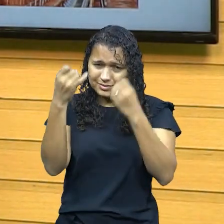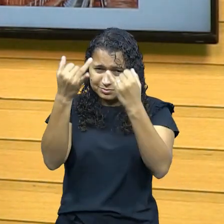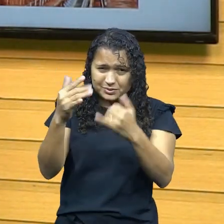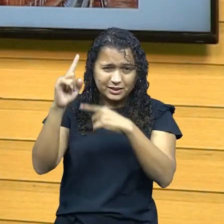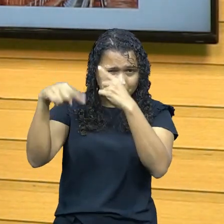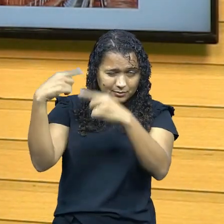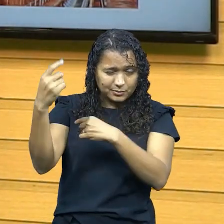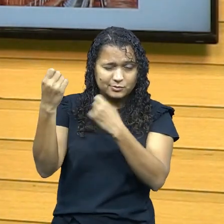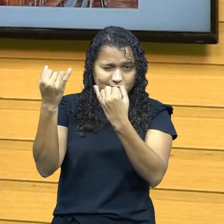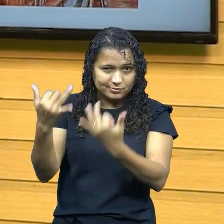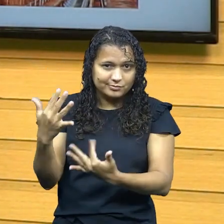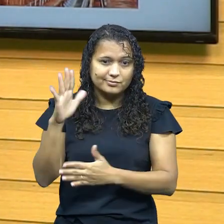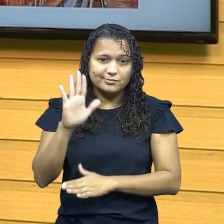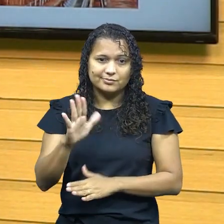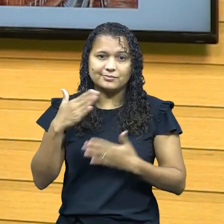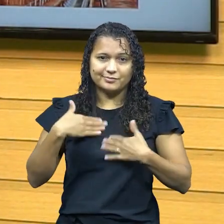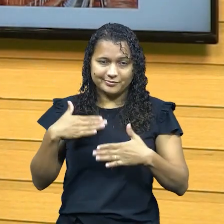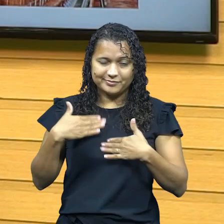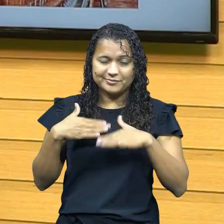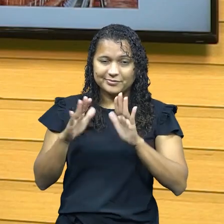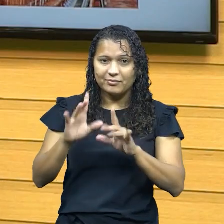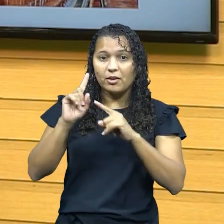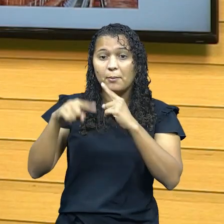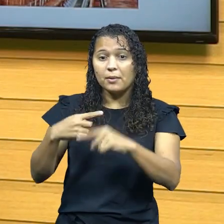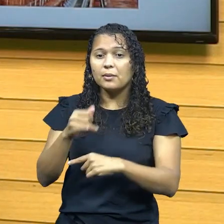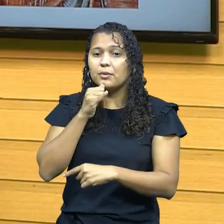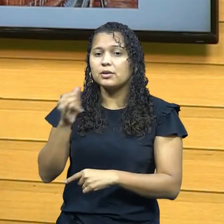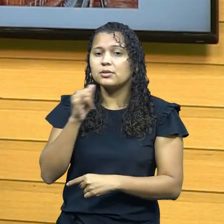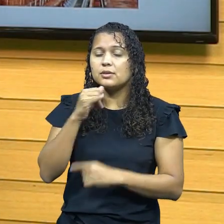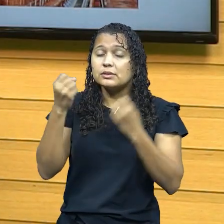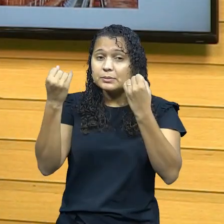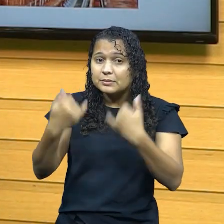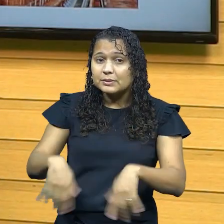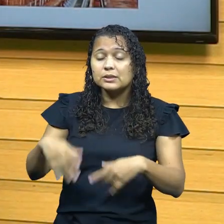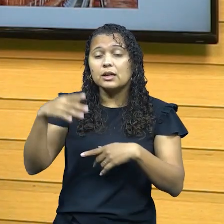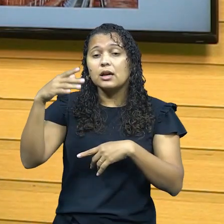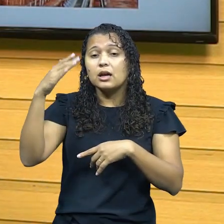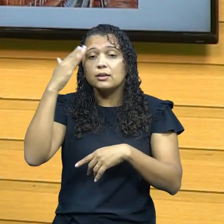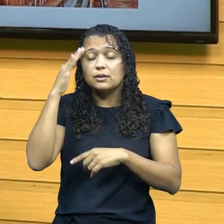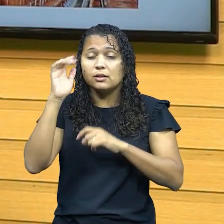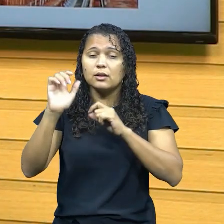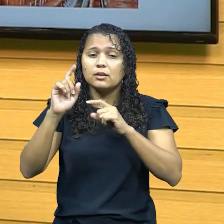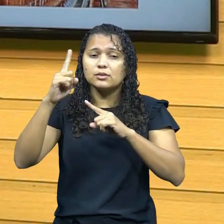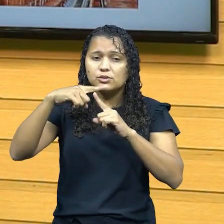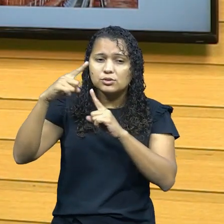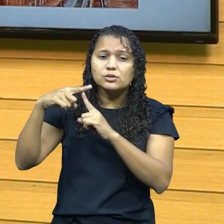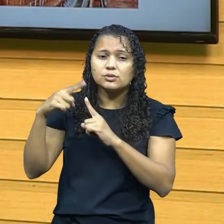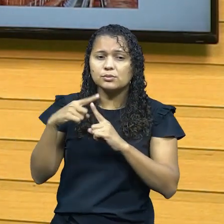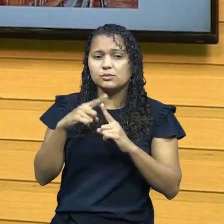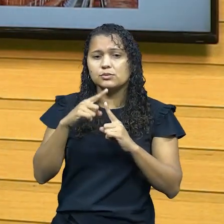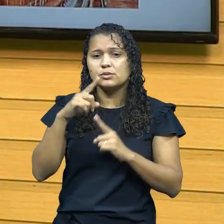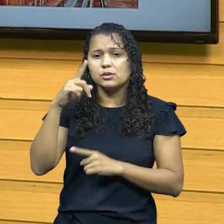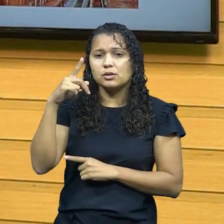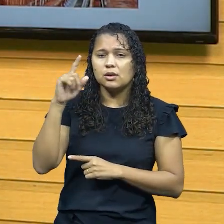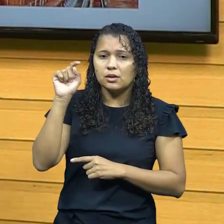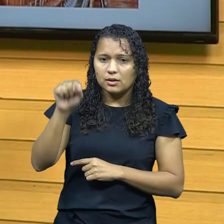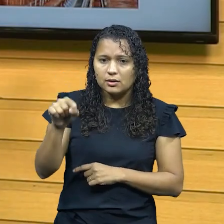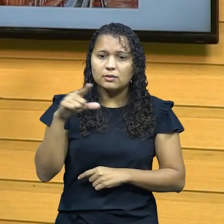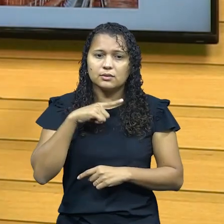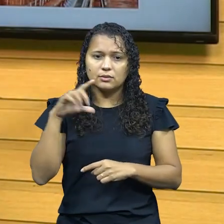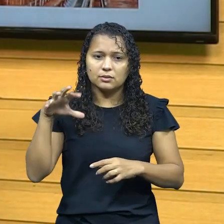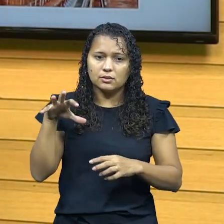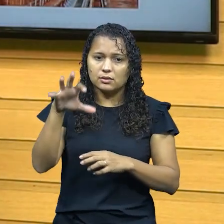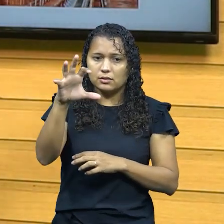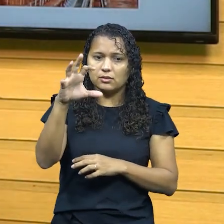Eu vou explicar mais na frente o que é uma correia transportadora, calma. Mas o que eu quero que vocês entendam é que existem dois tipos de ship loader. Esse que